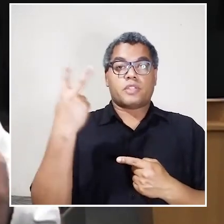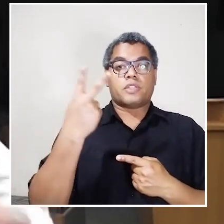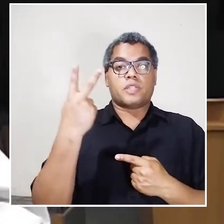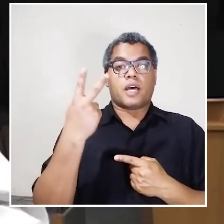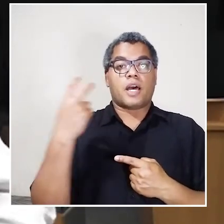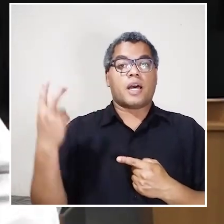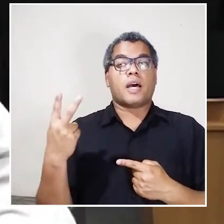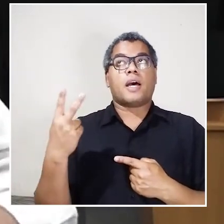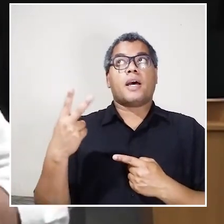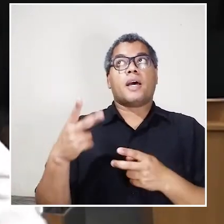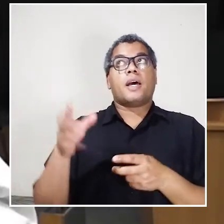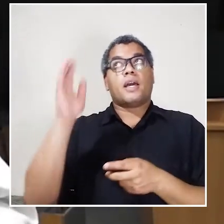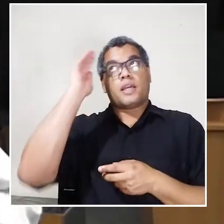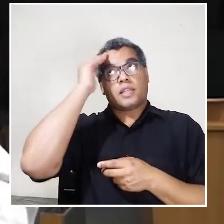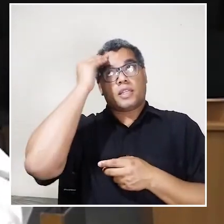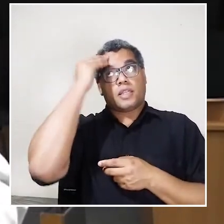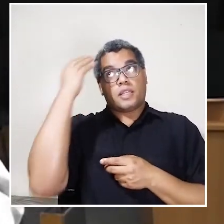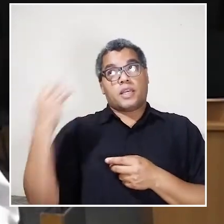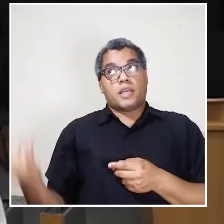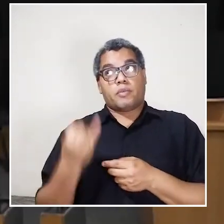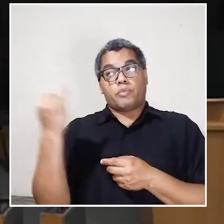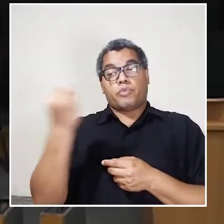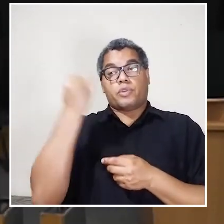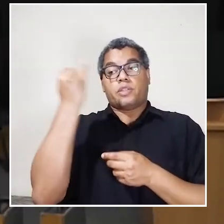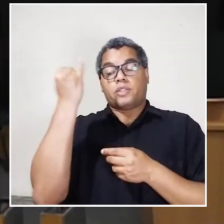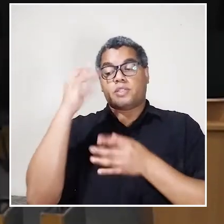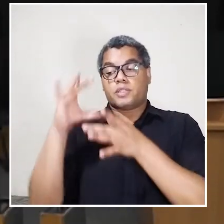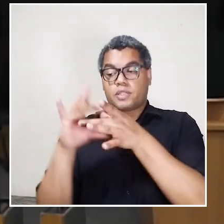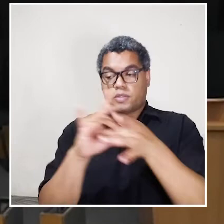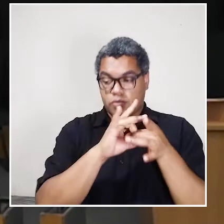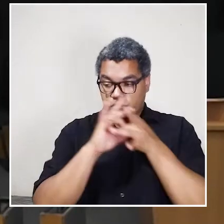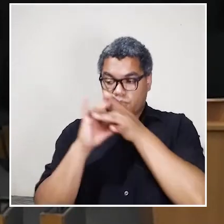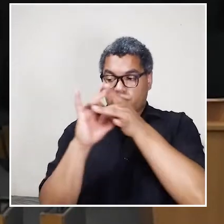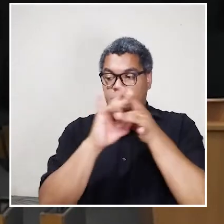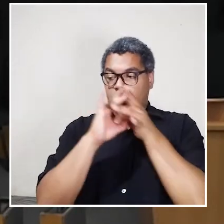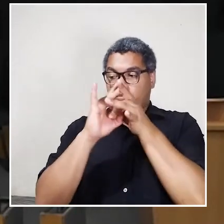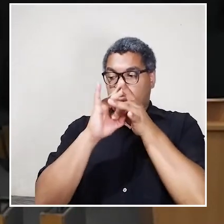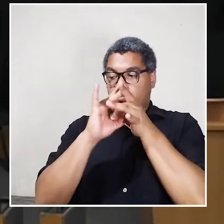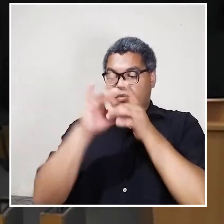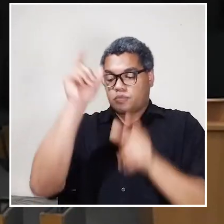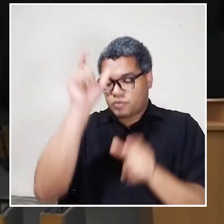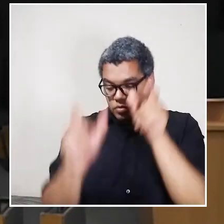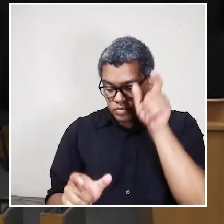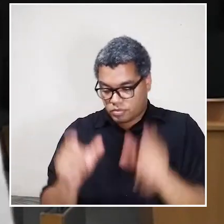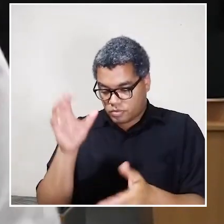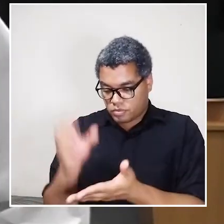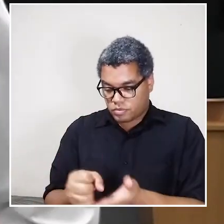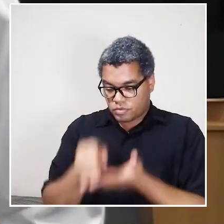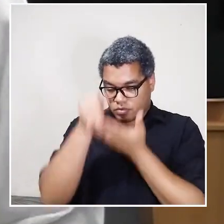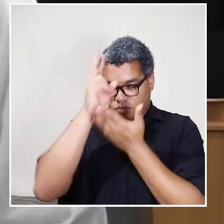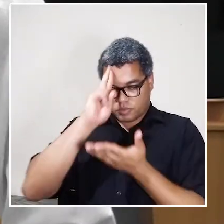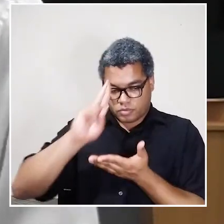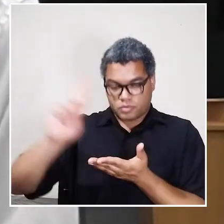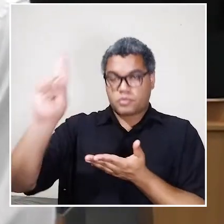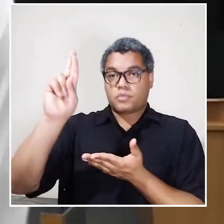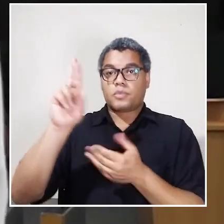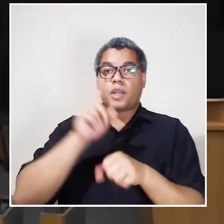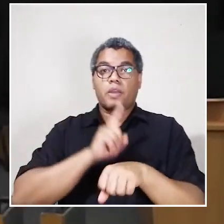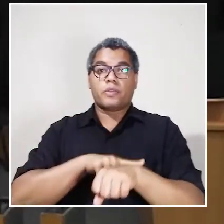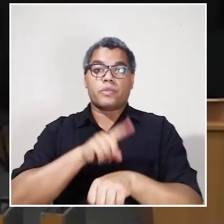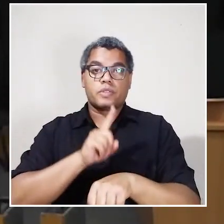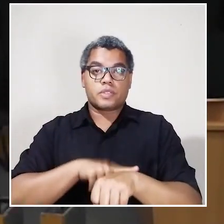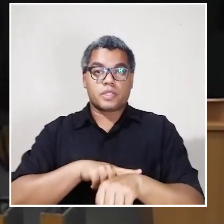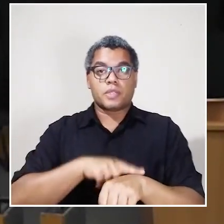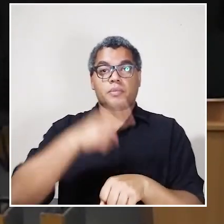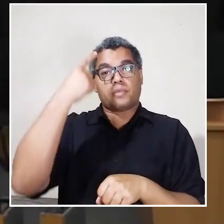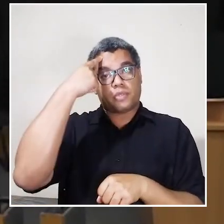a comunhão dos remidos do Senhor. Nos tempos de restauração, na